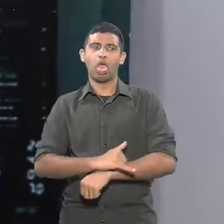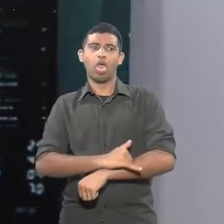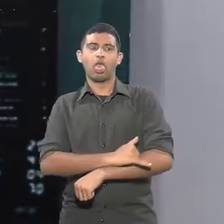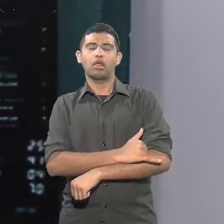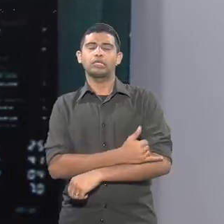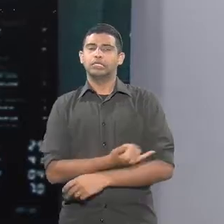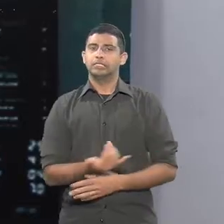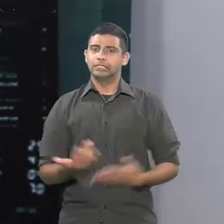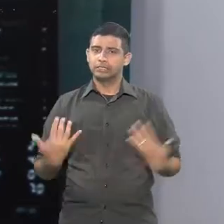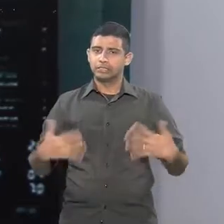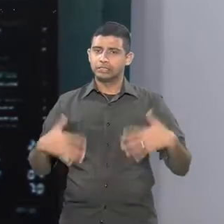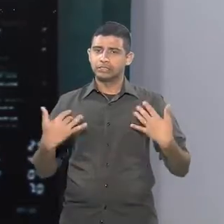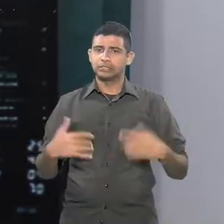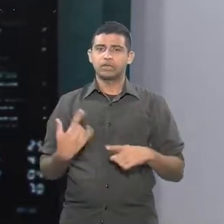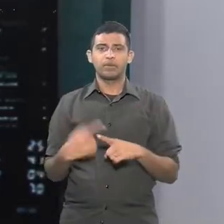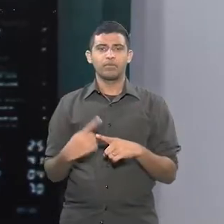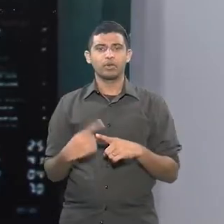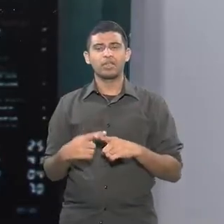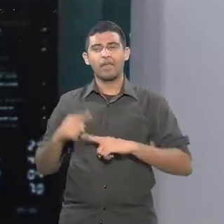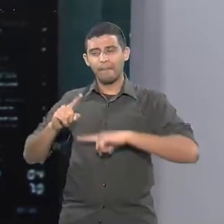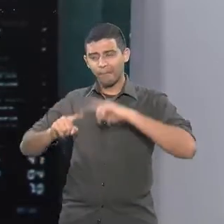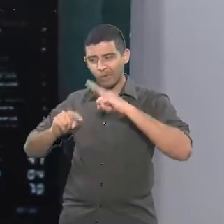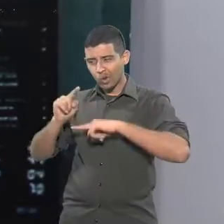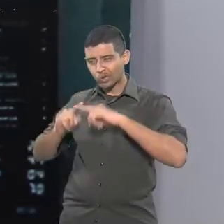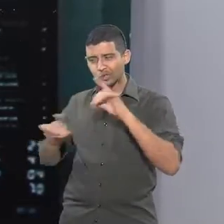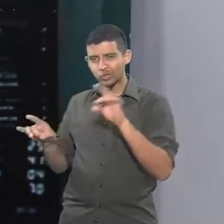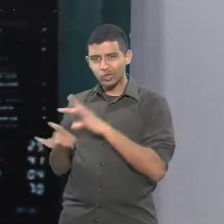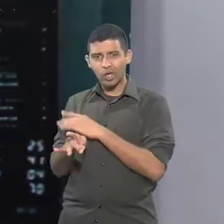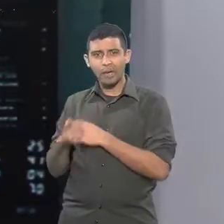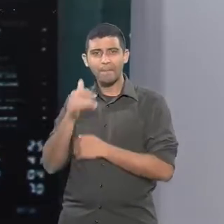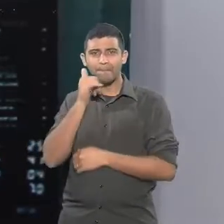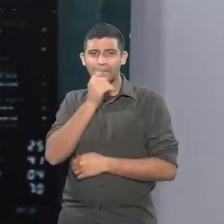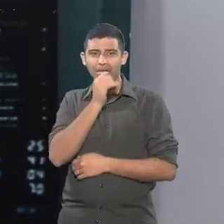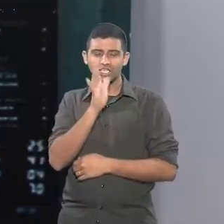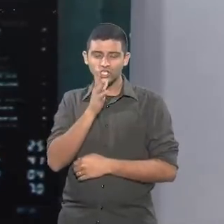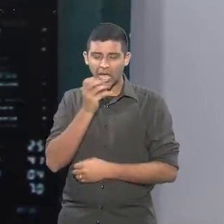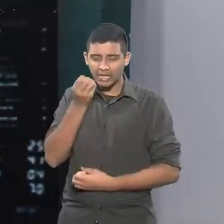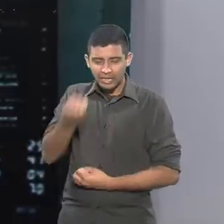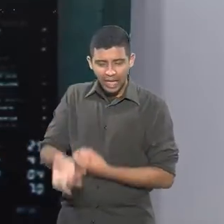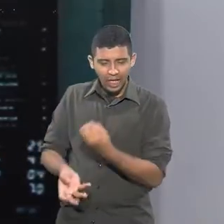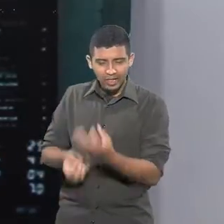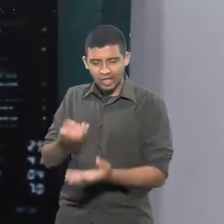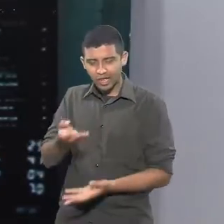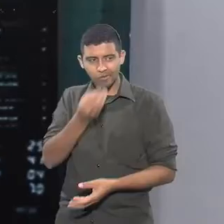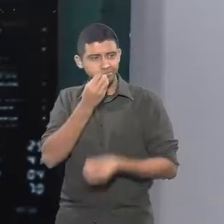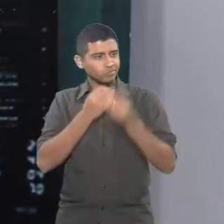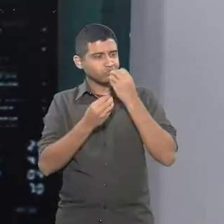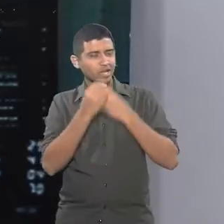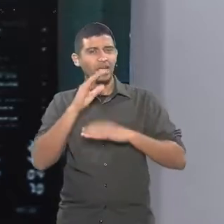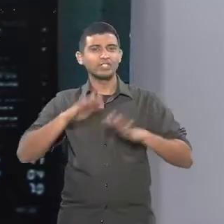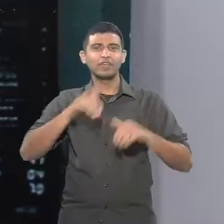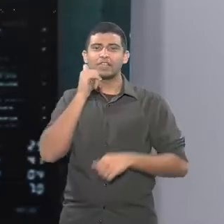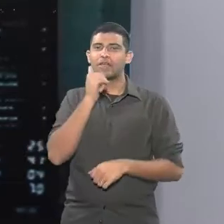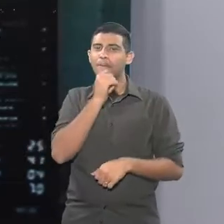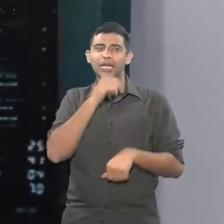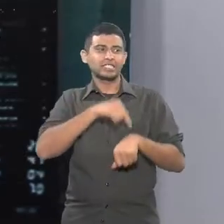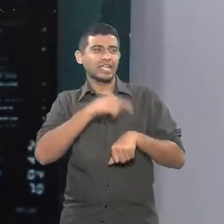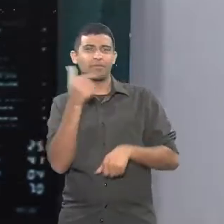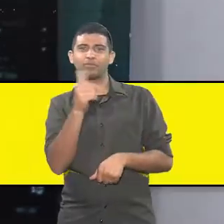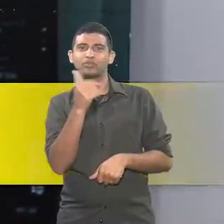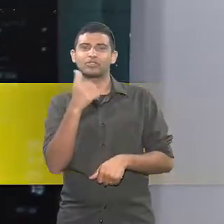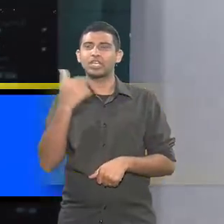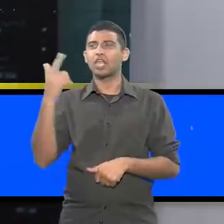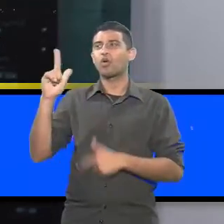Exatamente, vem aumentando muito por causa dos industrializados que as mães já estão dando para as crianças. A mãe muitas vezes não tem